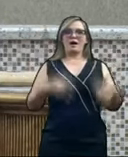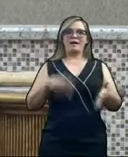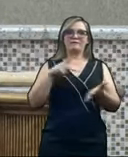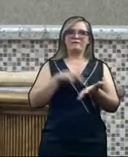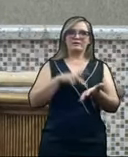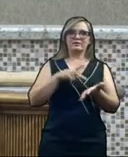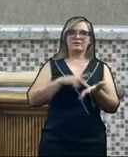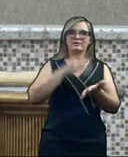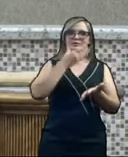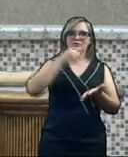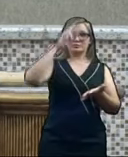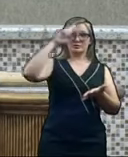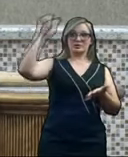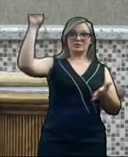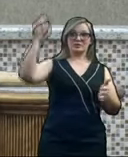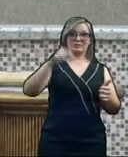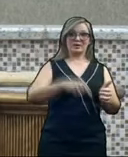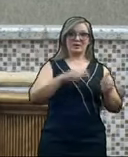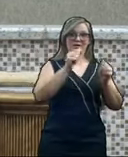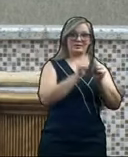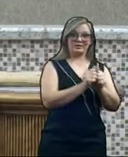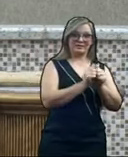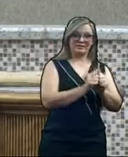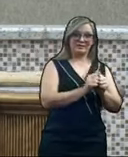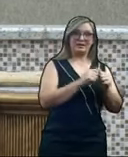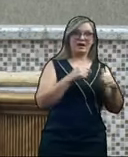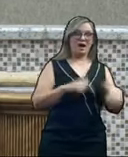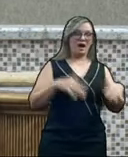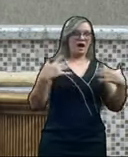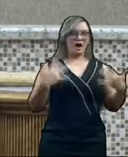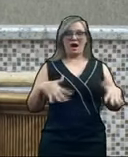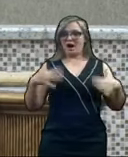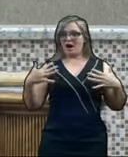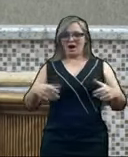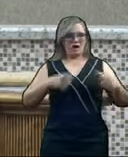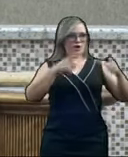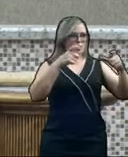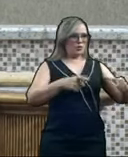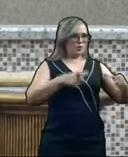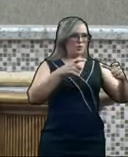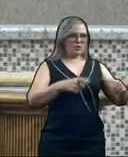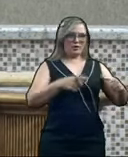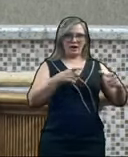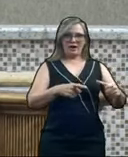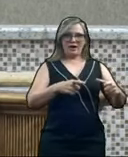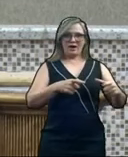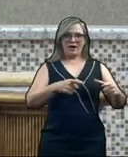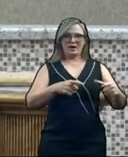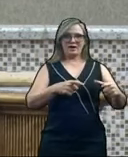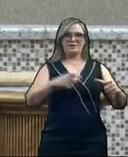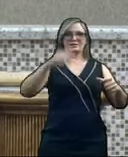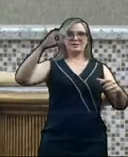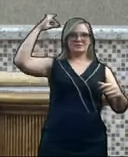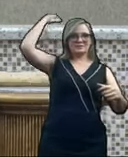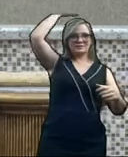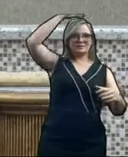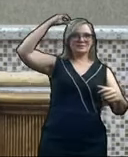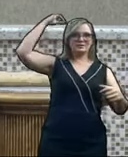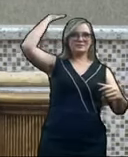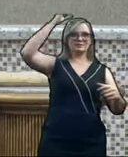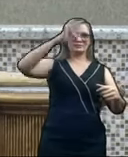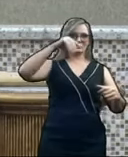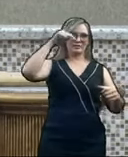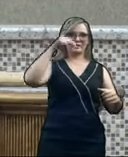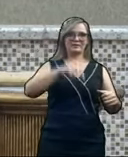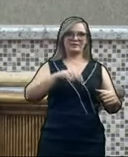sabia e temeu e disse quão terrível é este lugar Este não é outro lugar senão a casa de